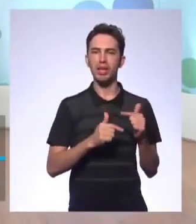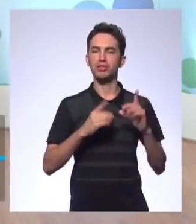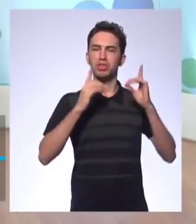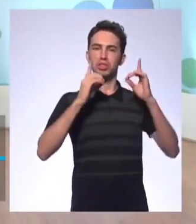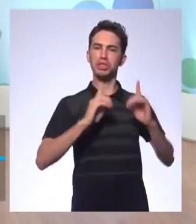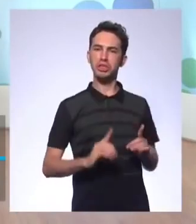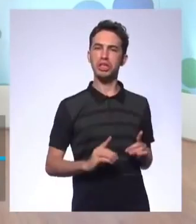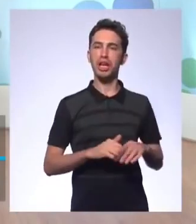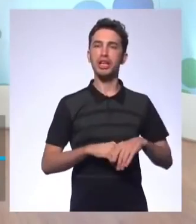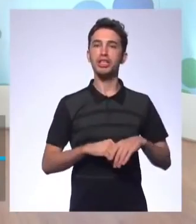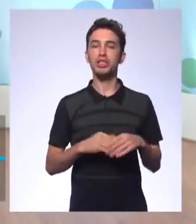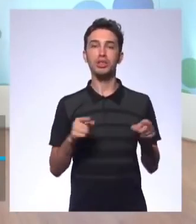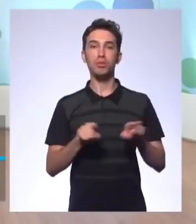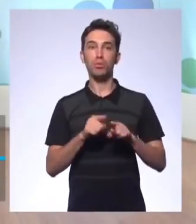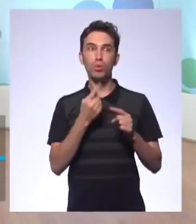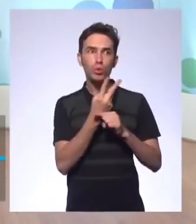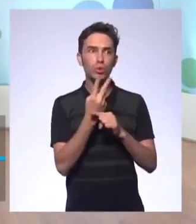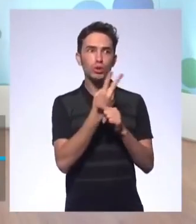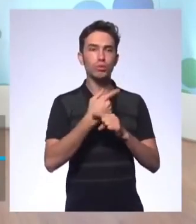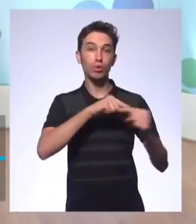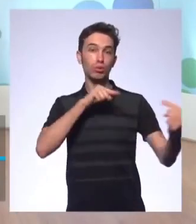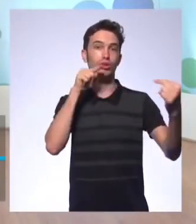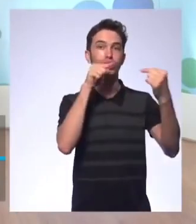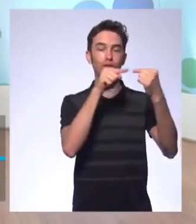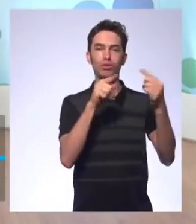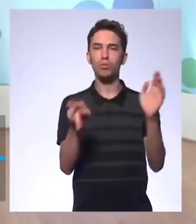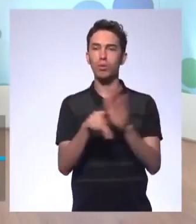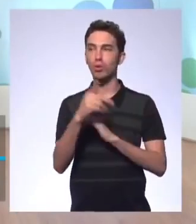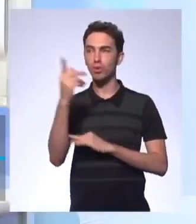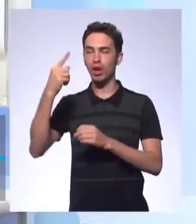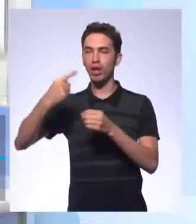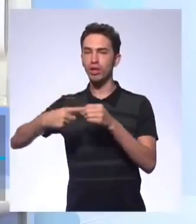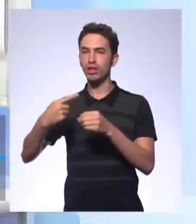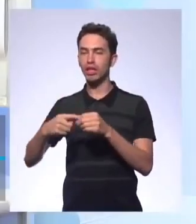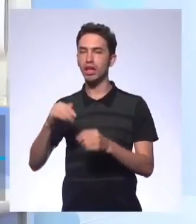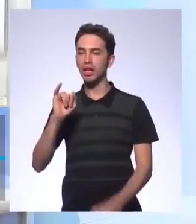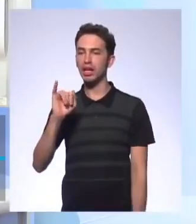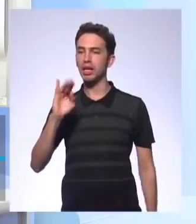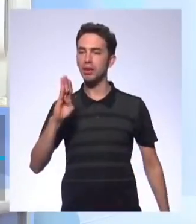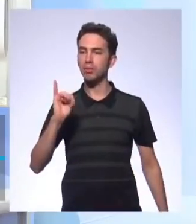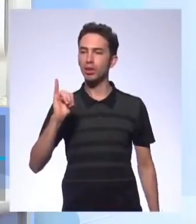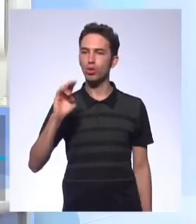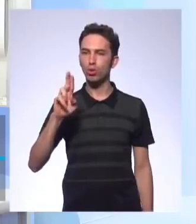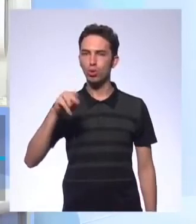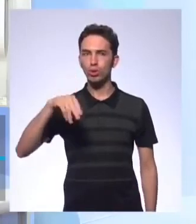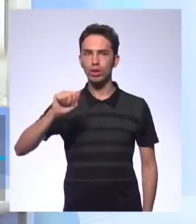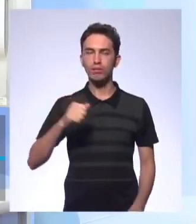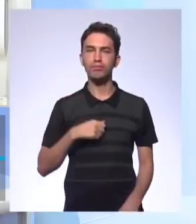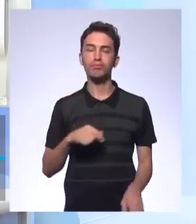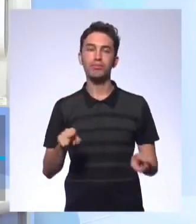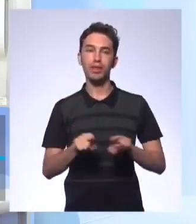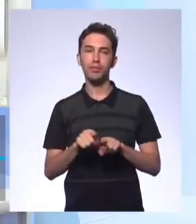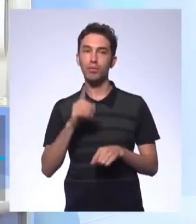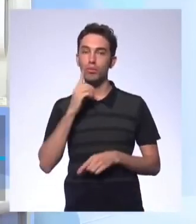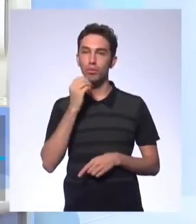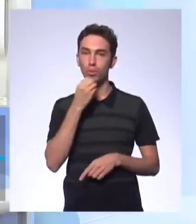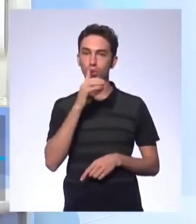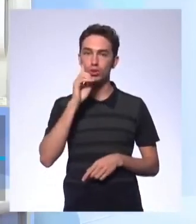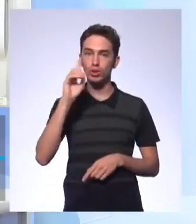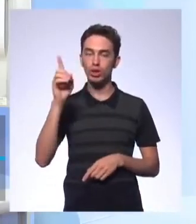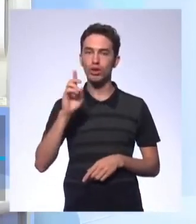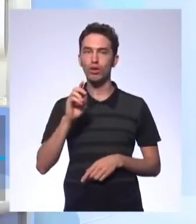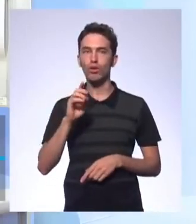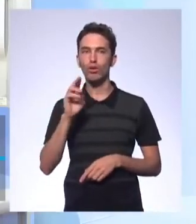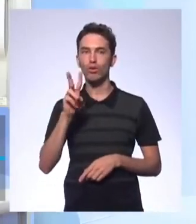busca por objetivo. Muito bem, é uma escola de Ibiúna, Nazária. Bom dia, Votuporanga.